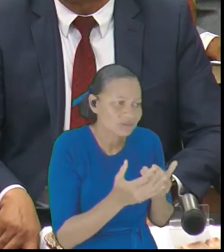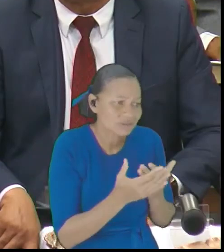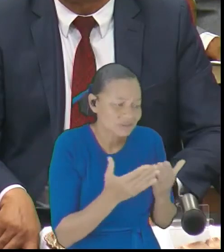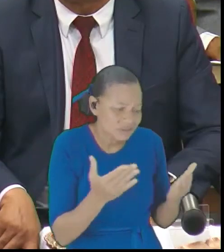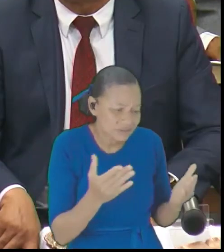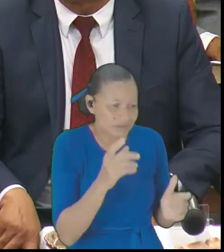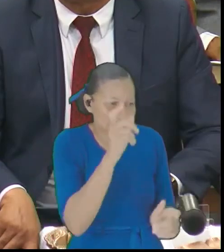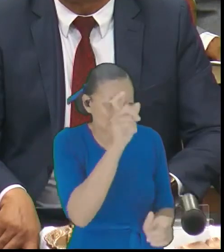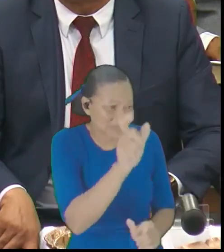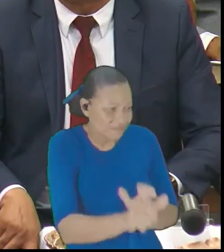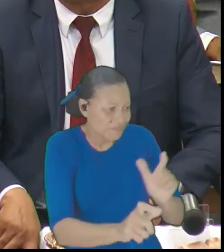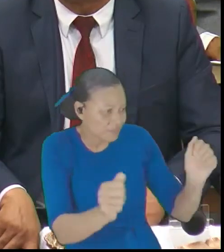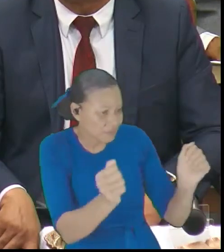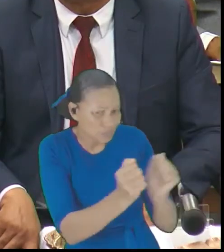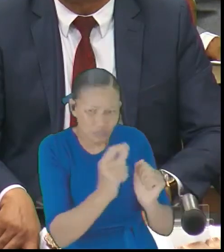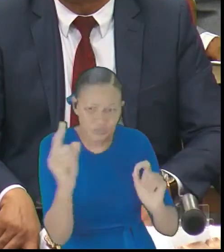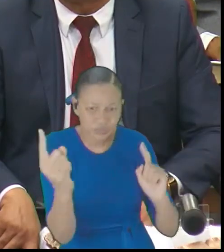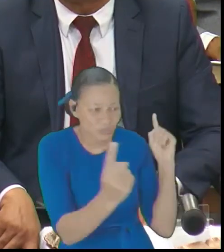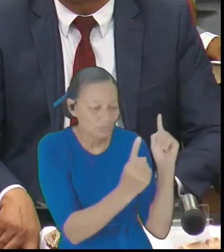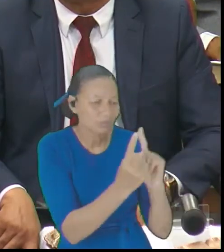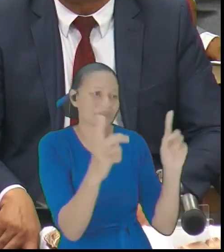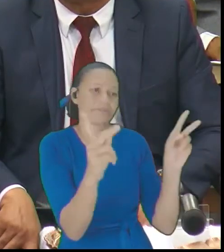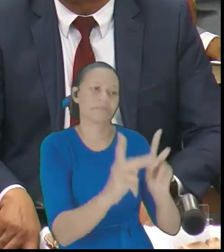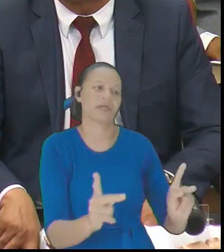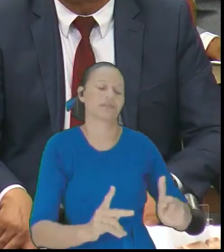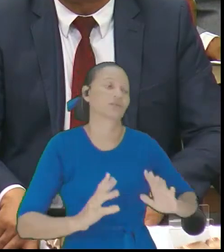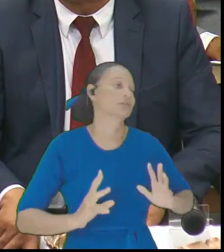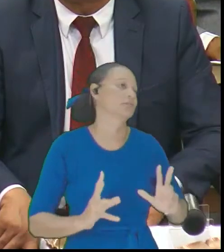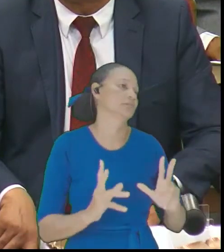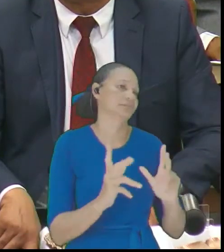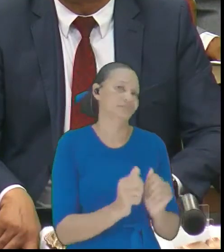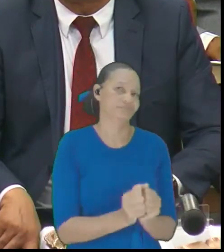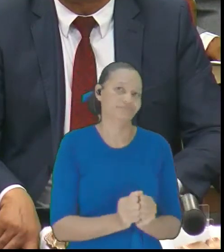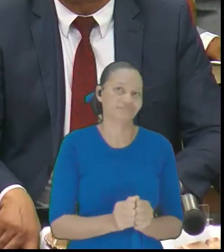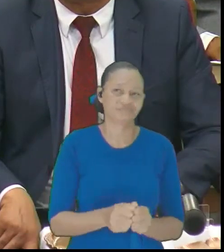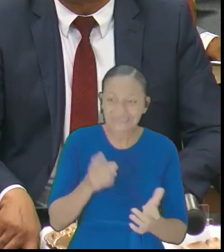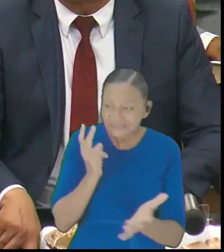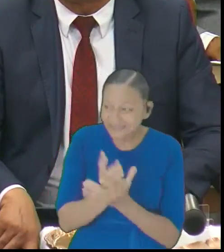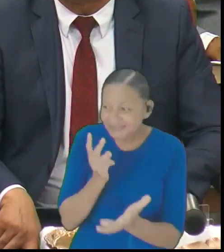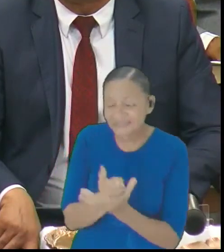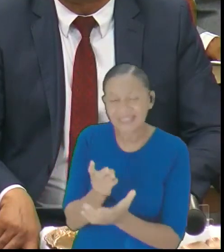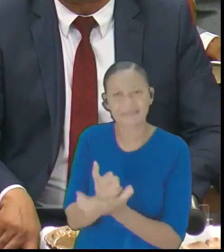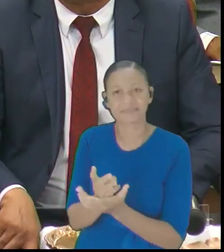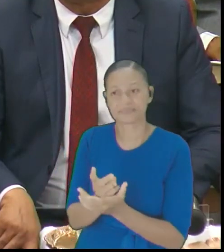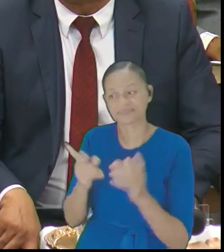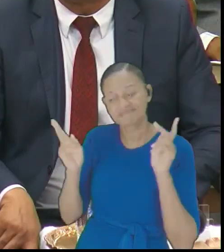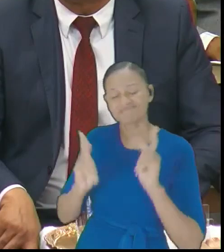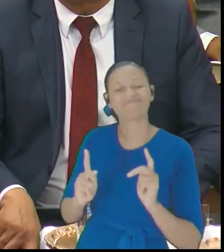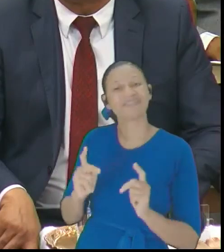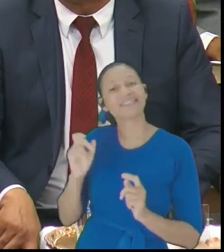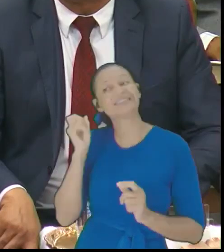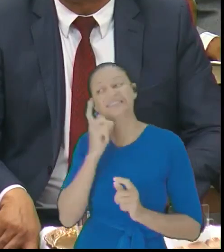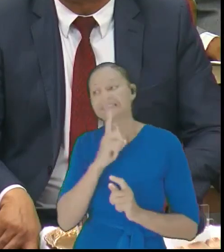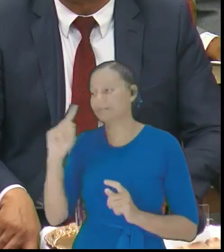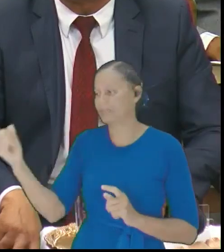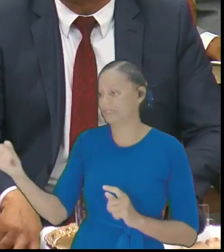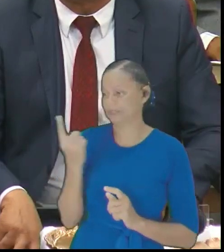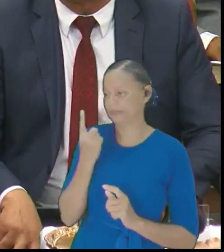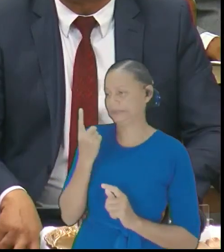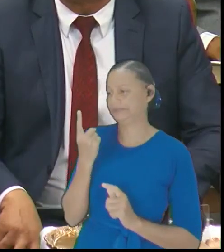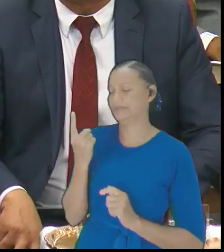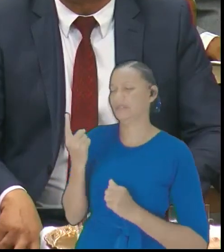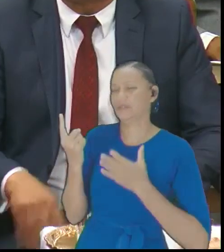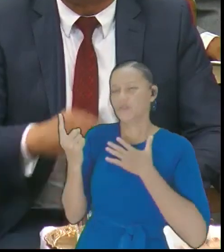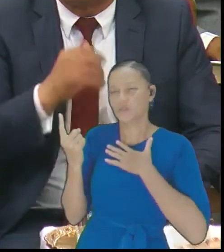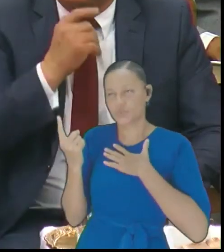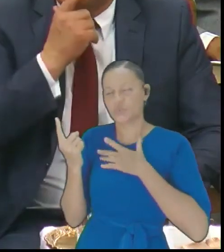tendes paz com todos. Nem sempre isso é possível, porque tem pessoas que não querem paz. Da tua parte, tu está